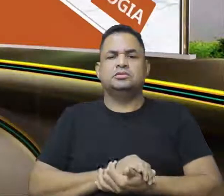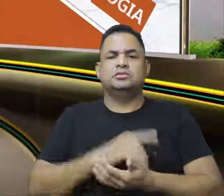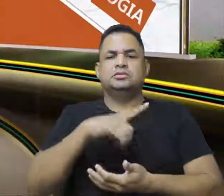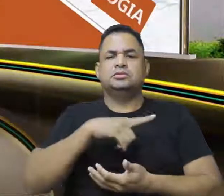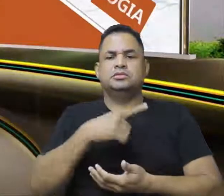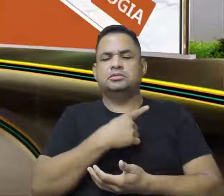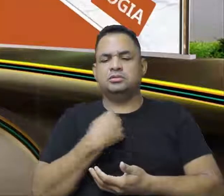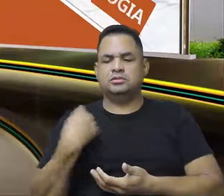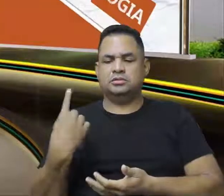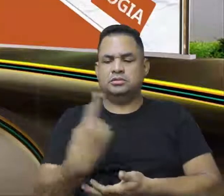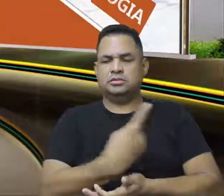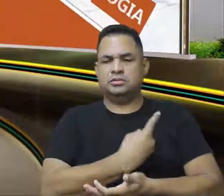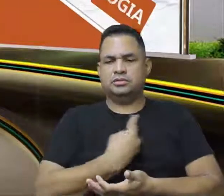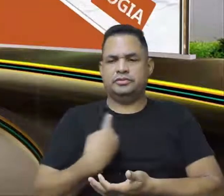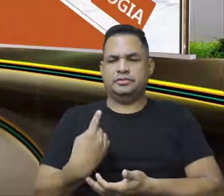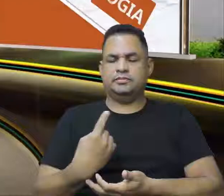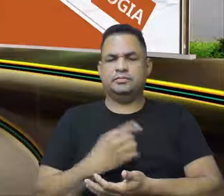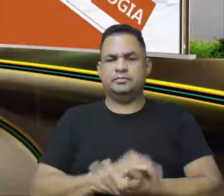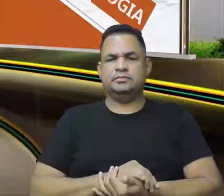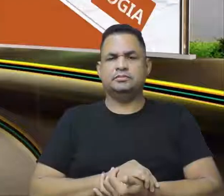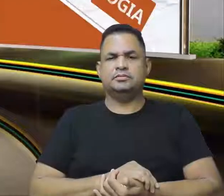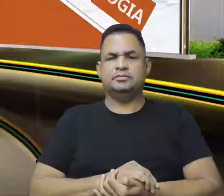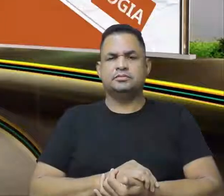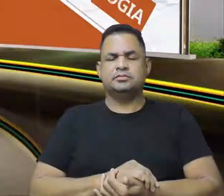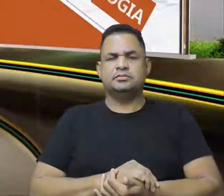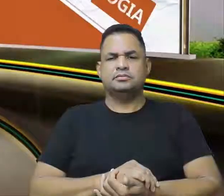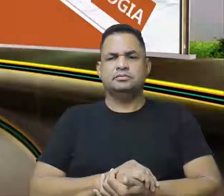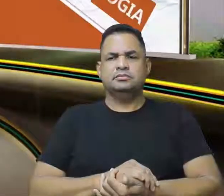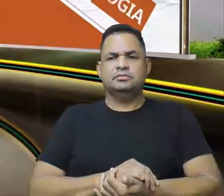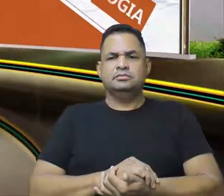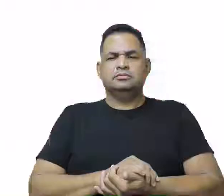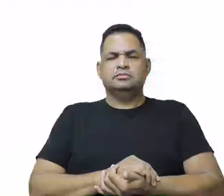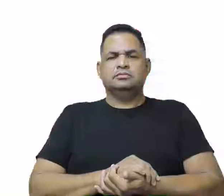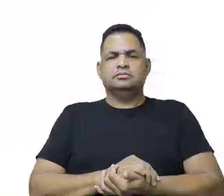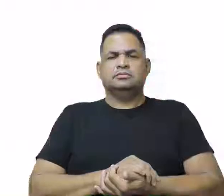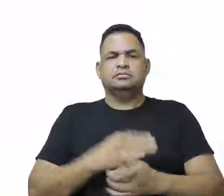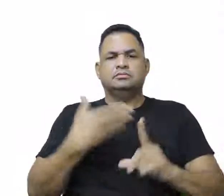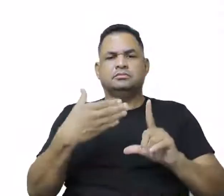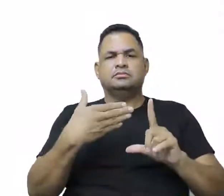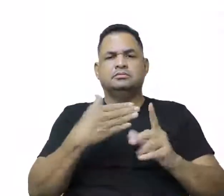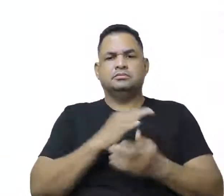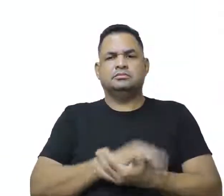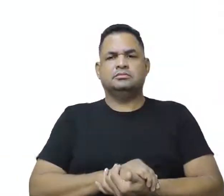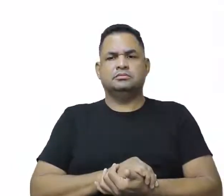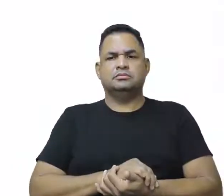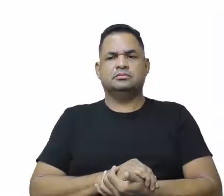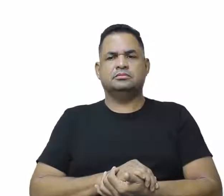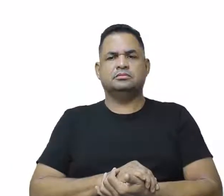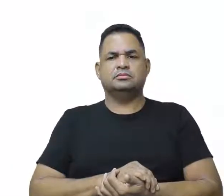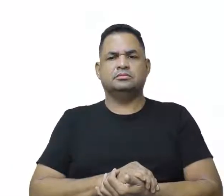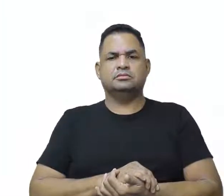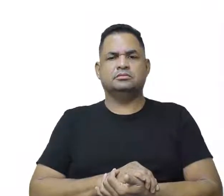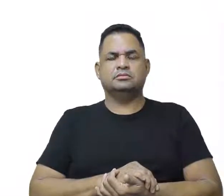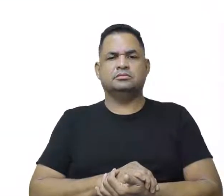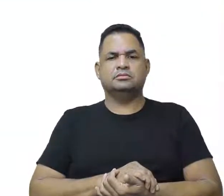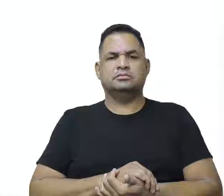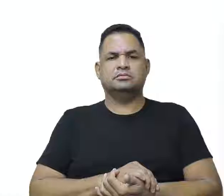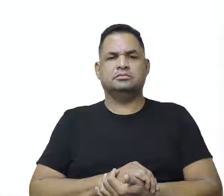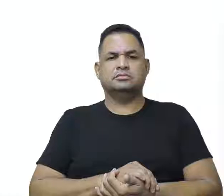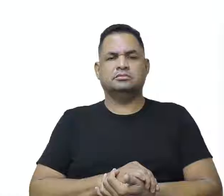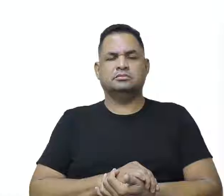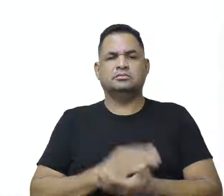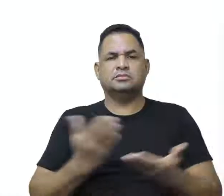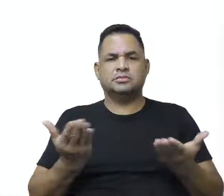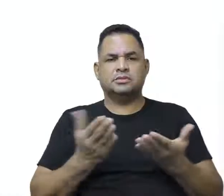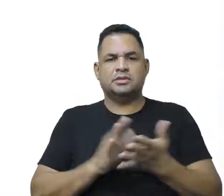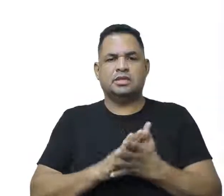existem ao nosso redor, tá certo? Vamos ao quadro, continuando. Olha só a influência até dessa ideologia